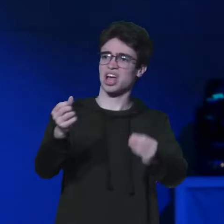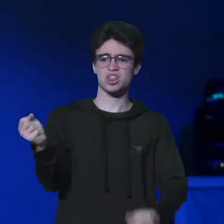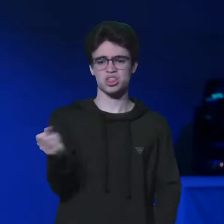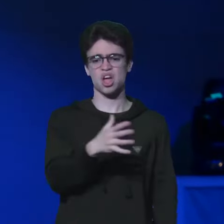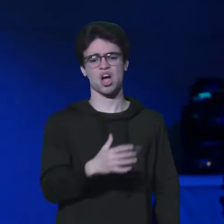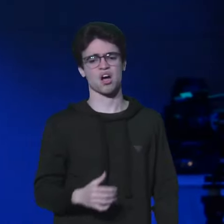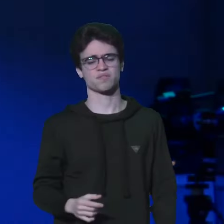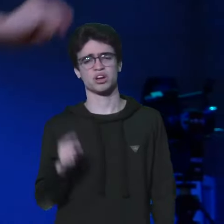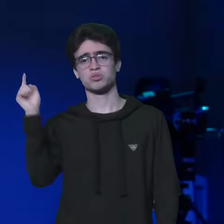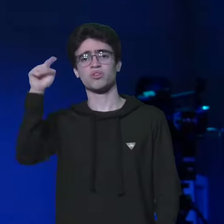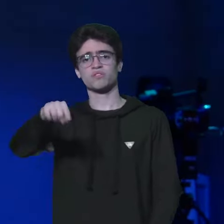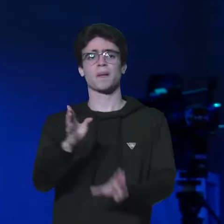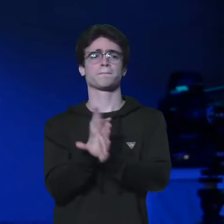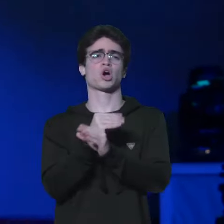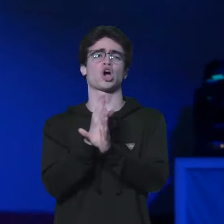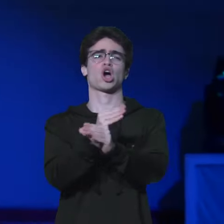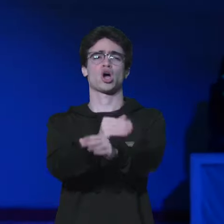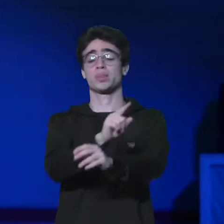te trouxe aqui por acaso.